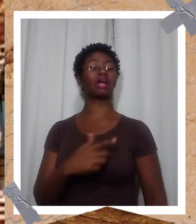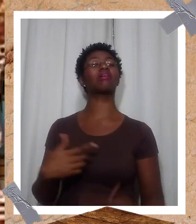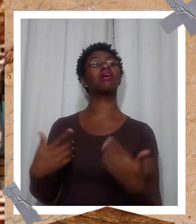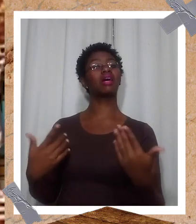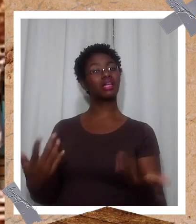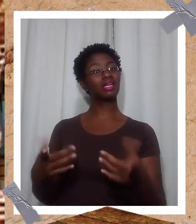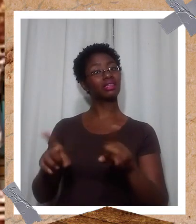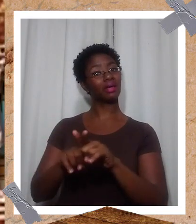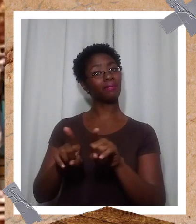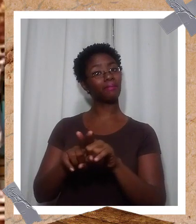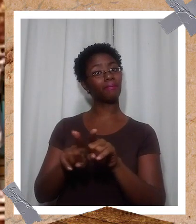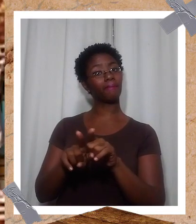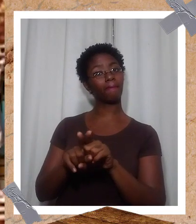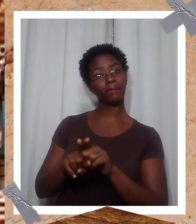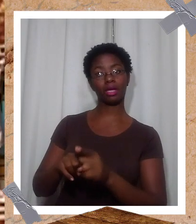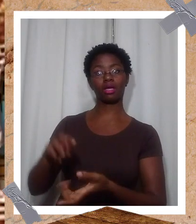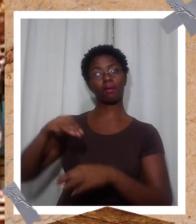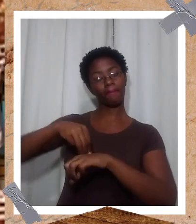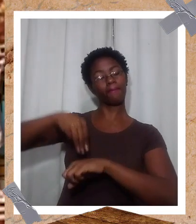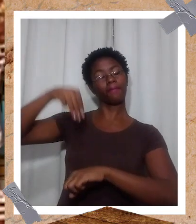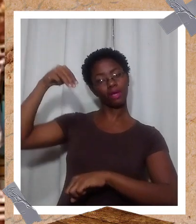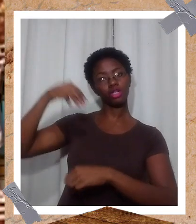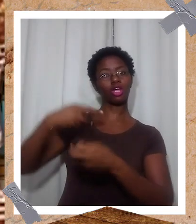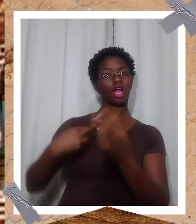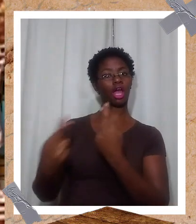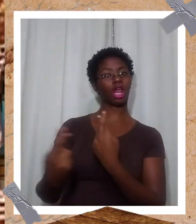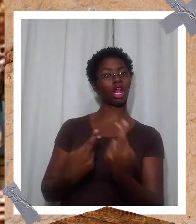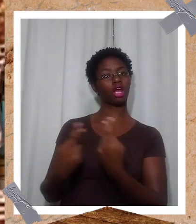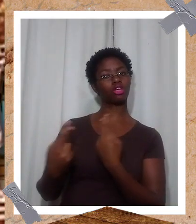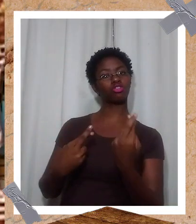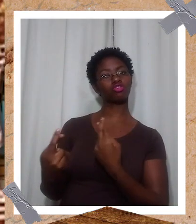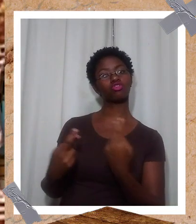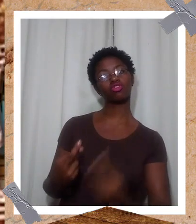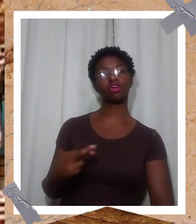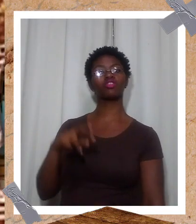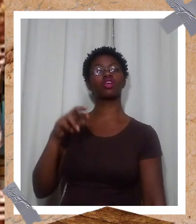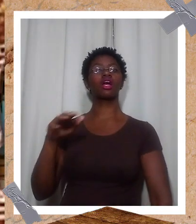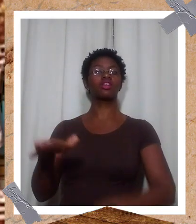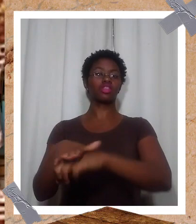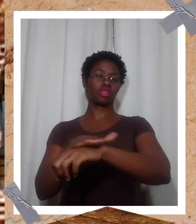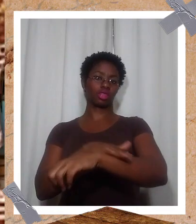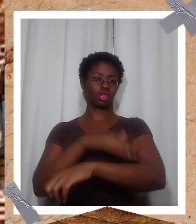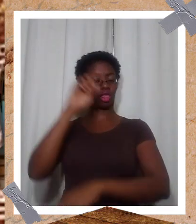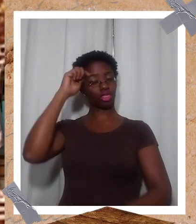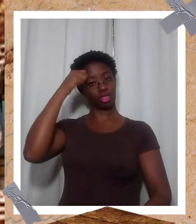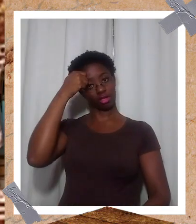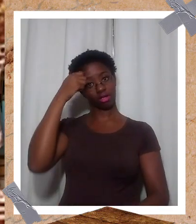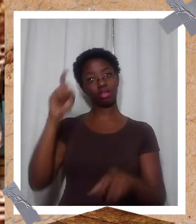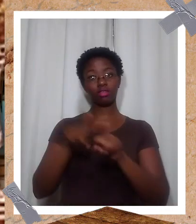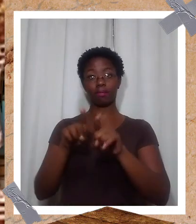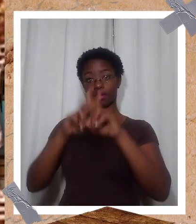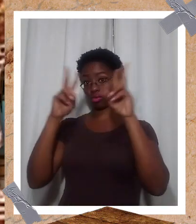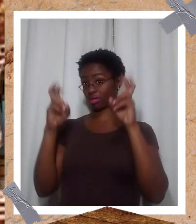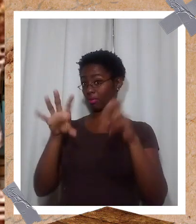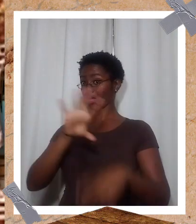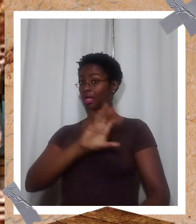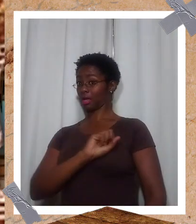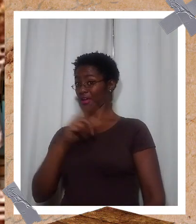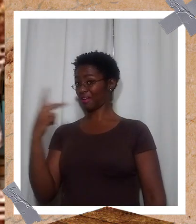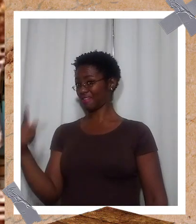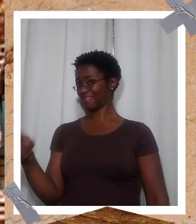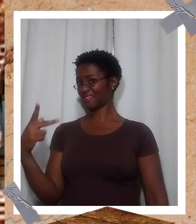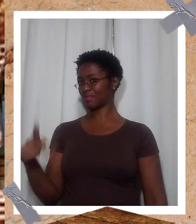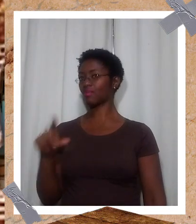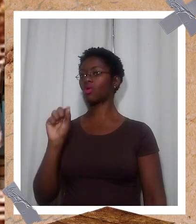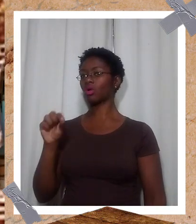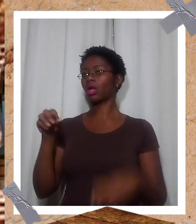em relações étnico-raciais. Entre os seus temas de paixão e vocação estão